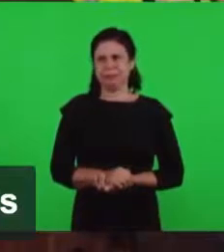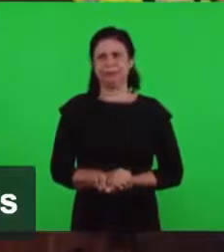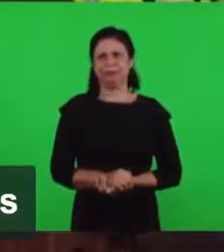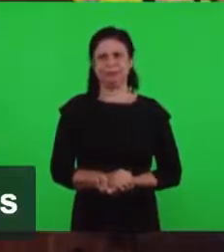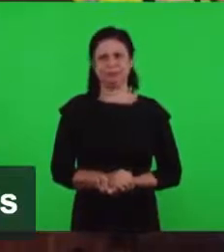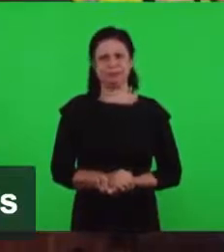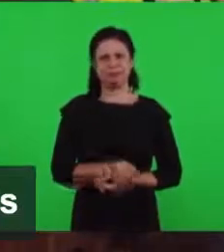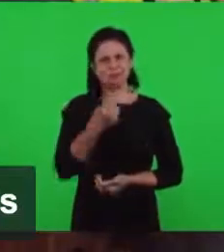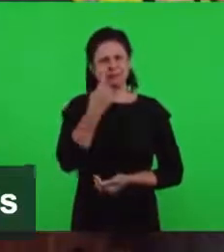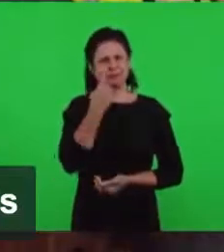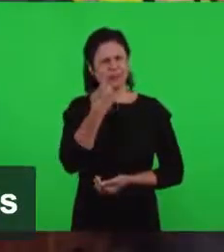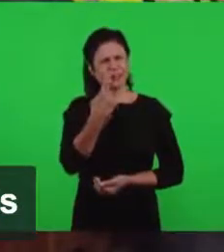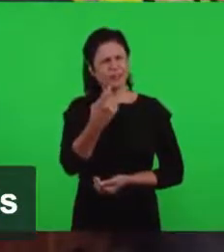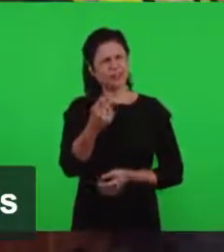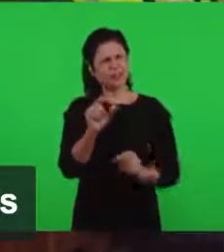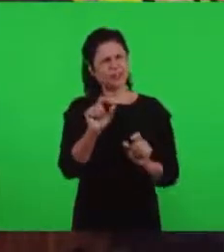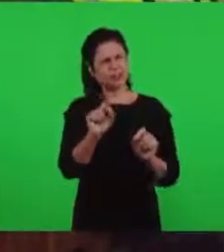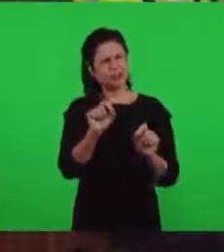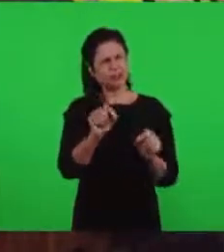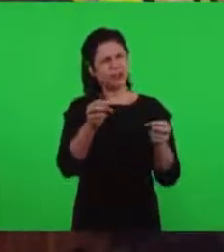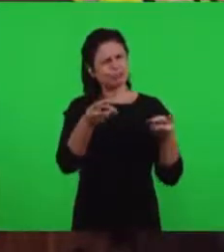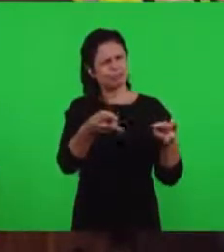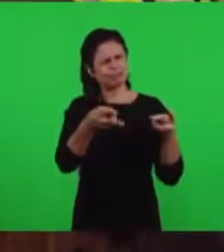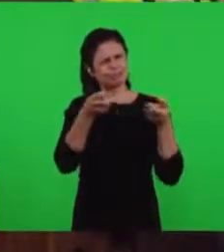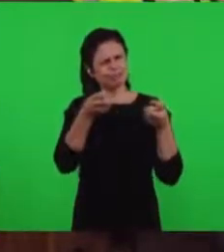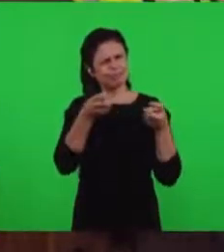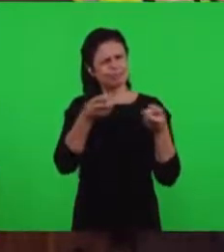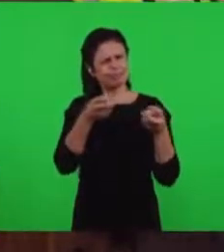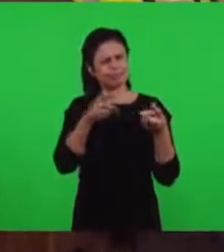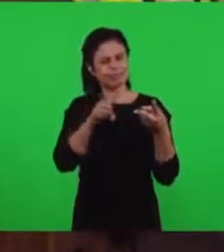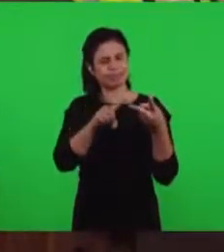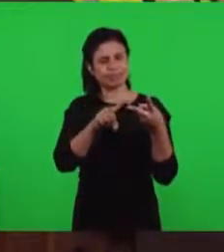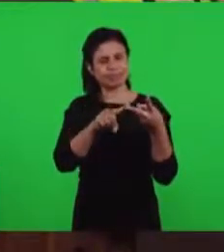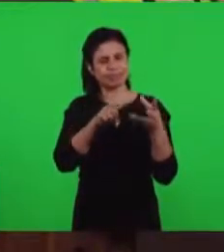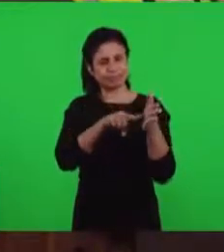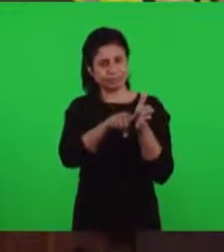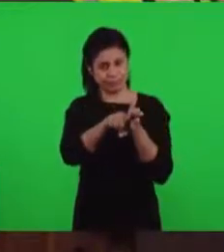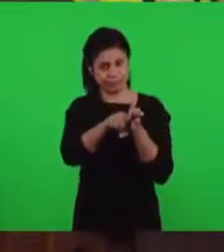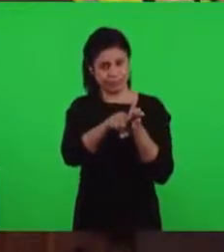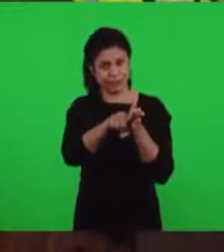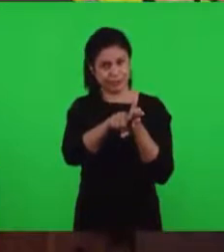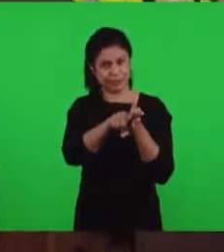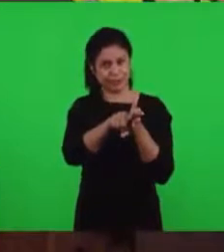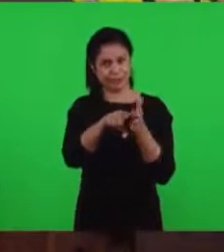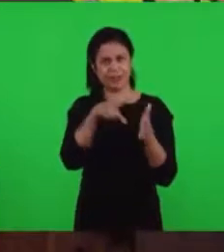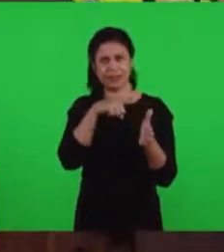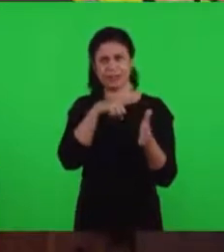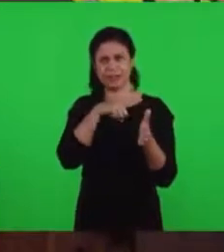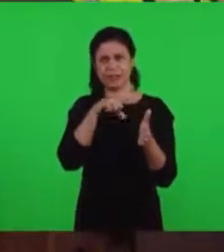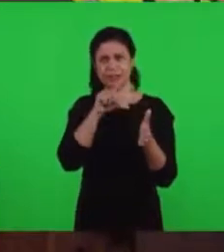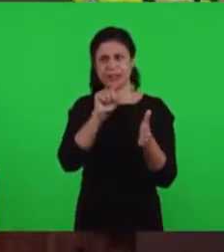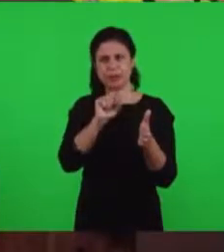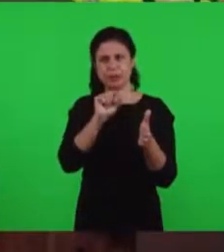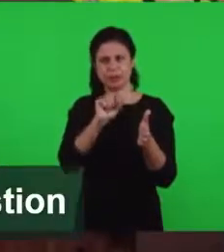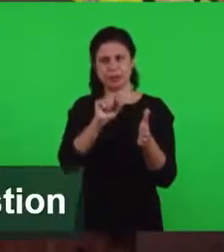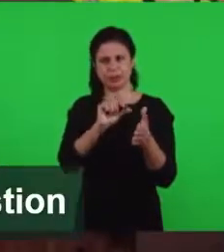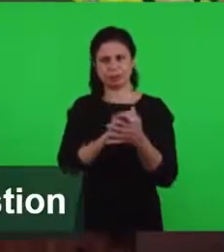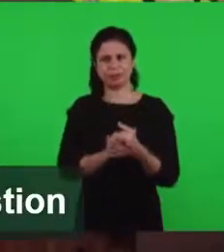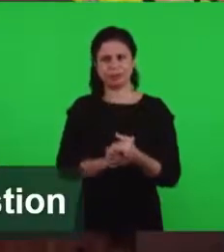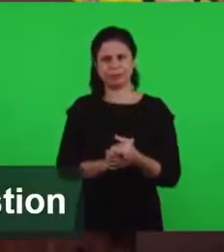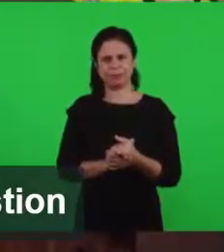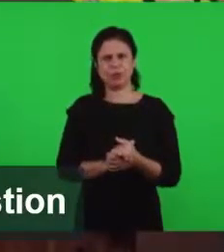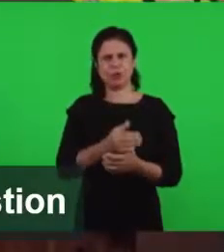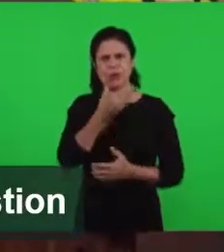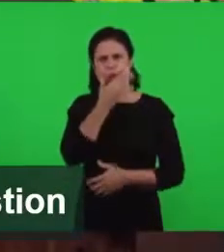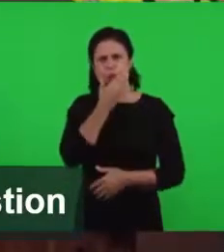interessante observar que essa segunda pergunta ela envolve uma descrição que joão